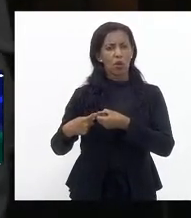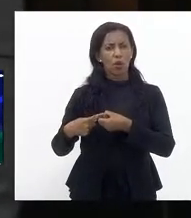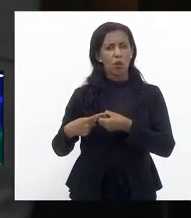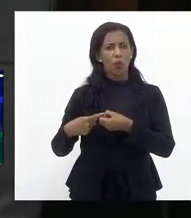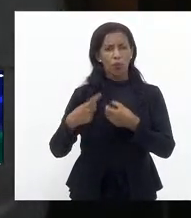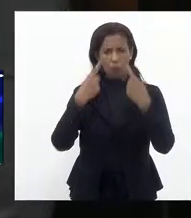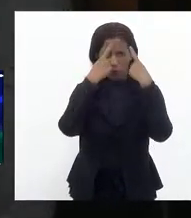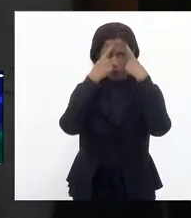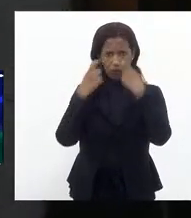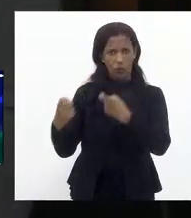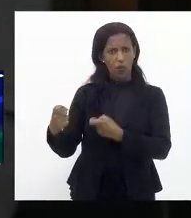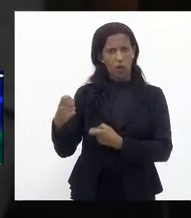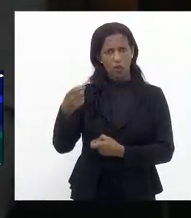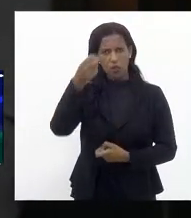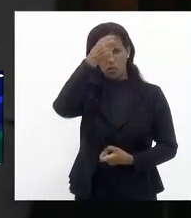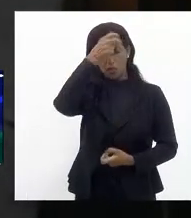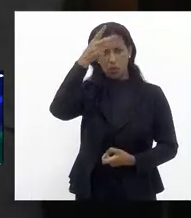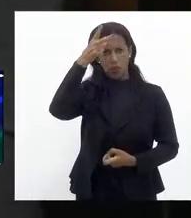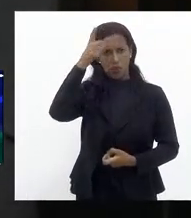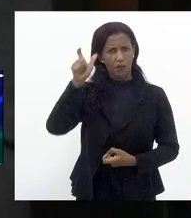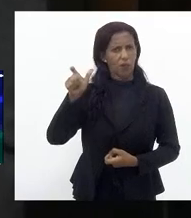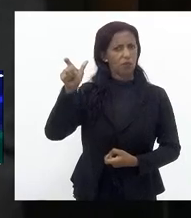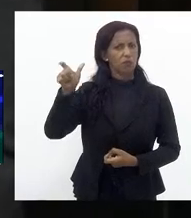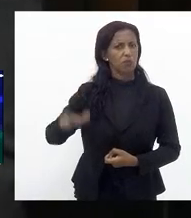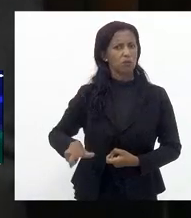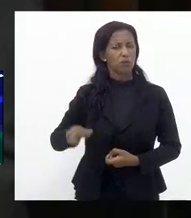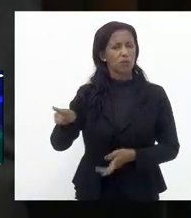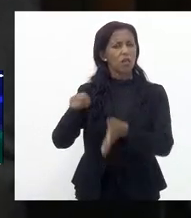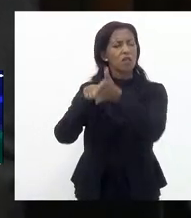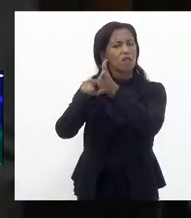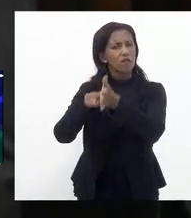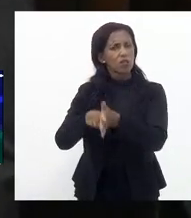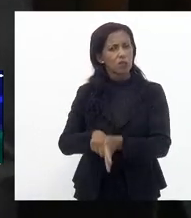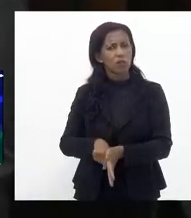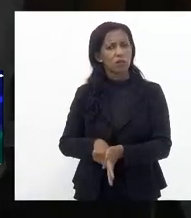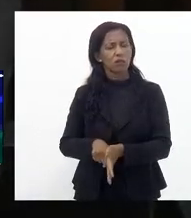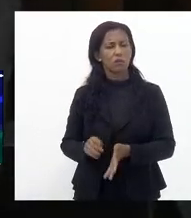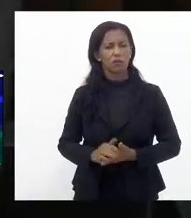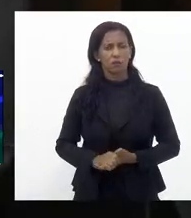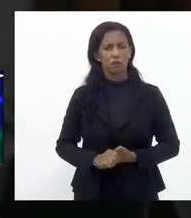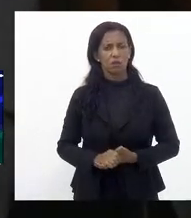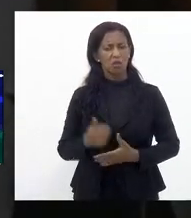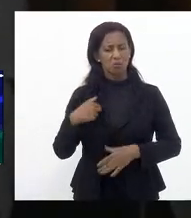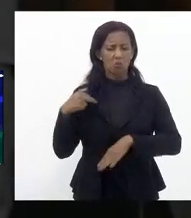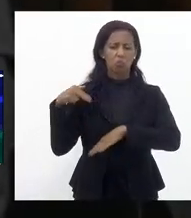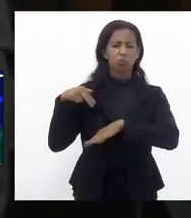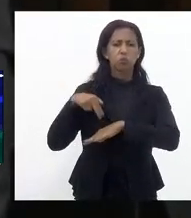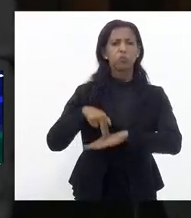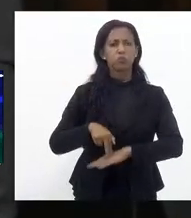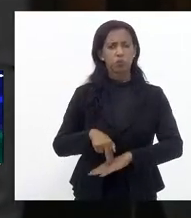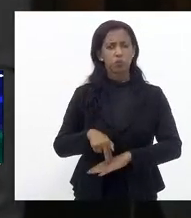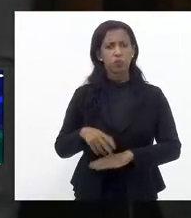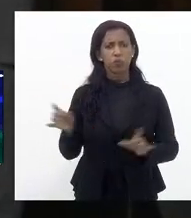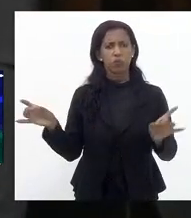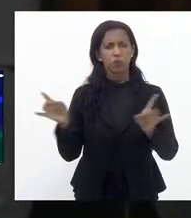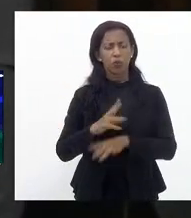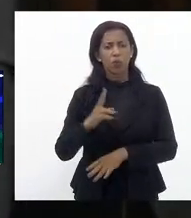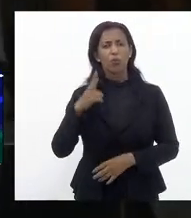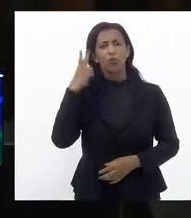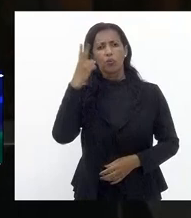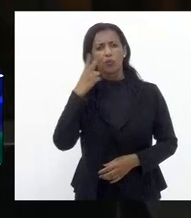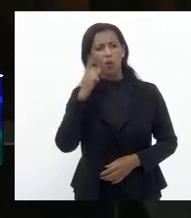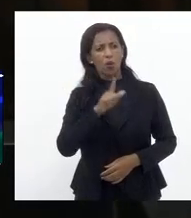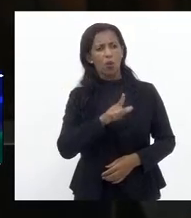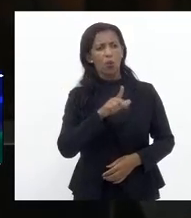prefeito, tenha celeridade nas suas investigações. E eu me coloco à disposição do vereador